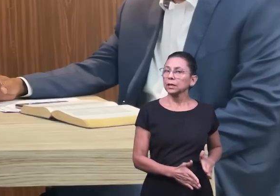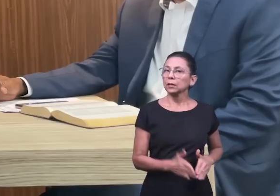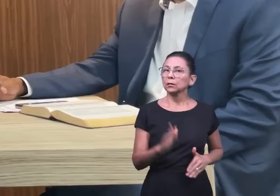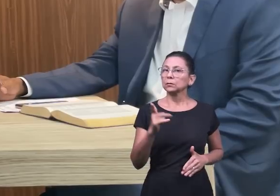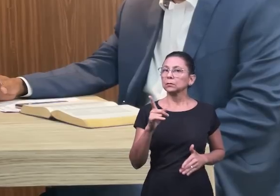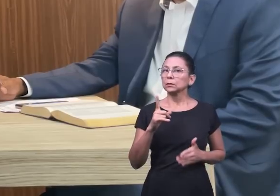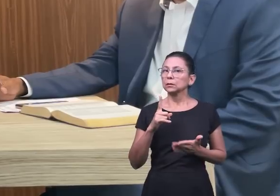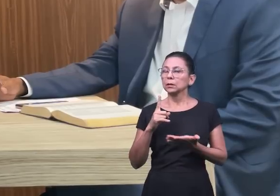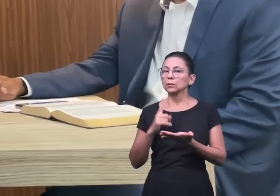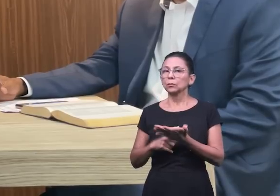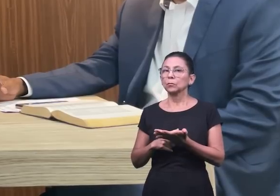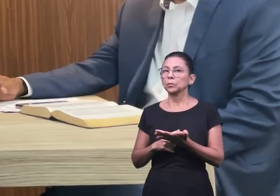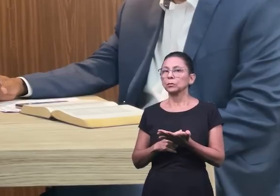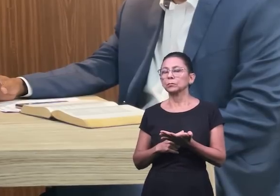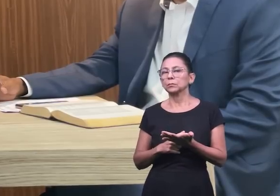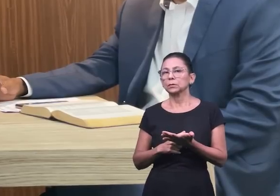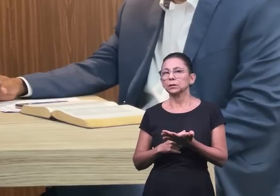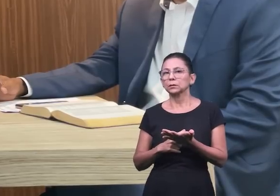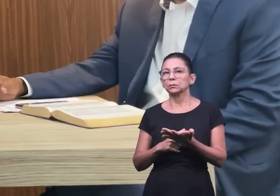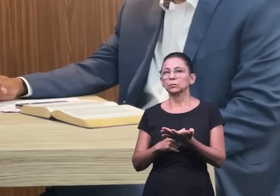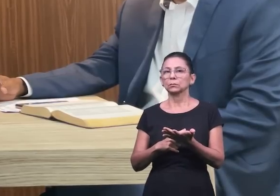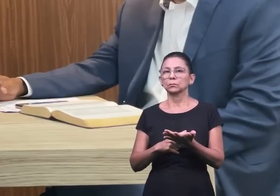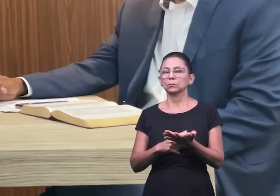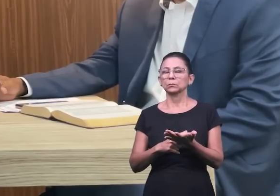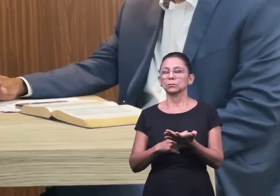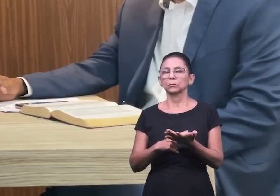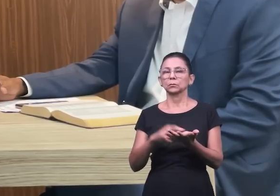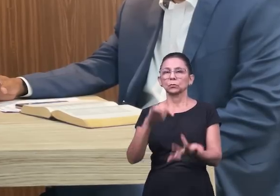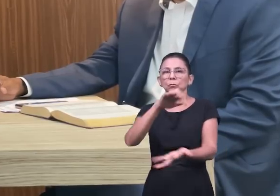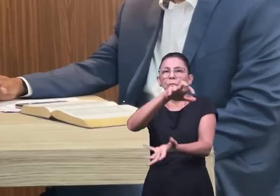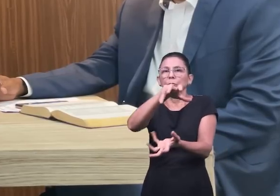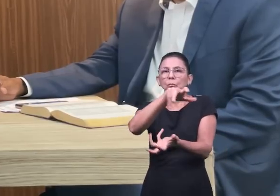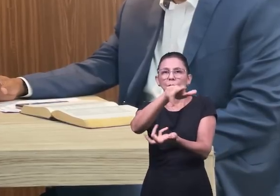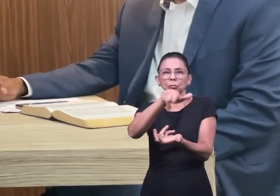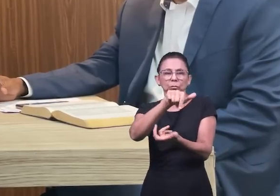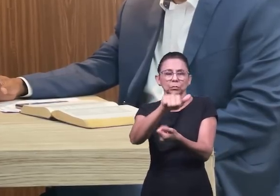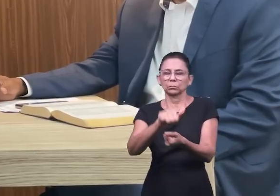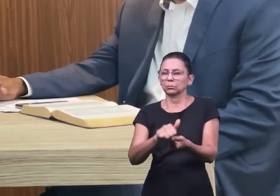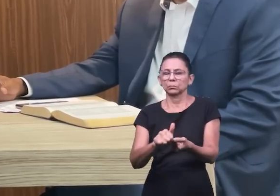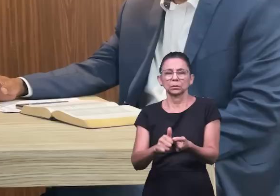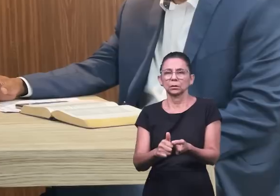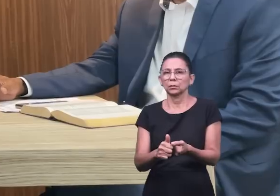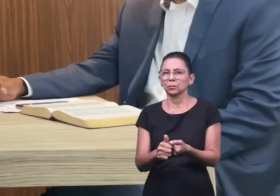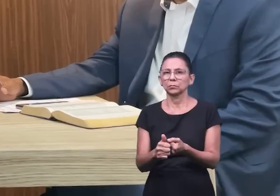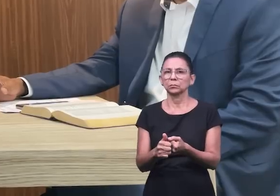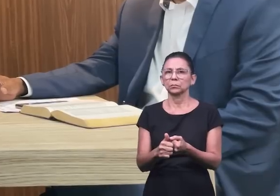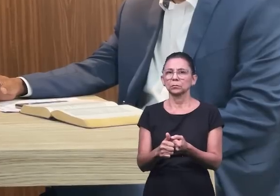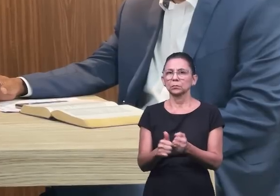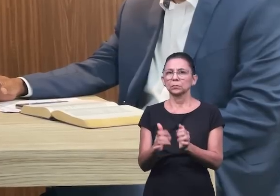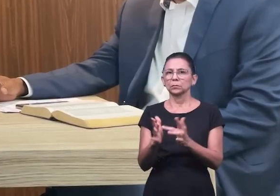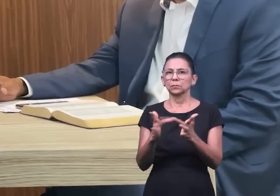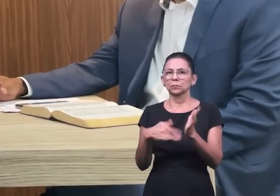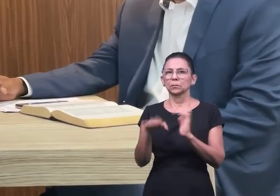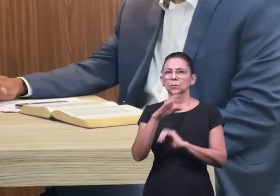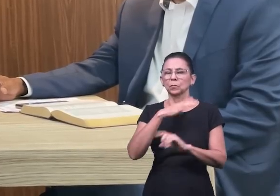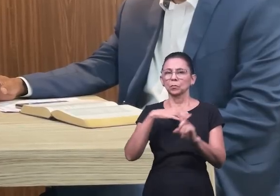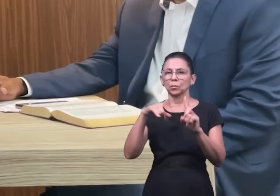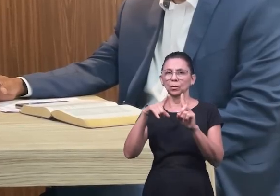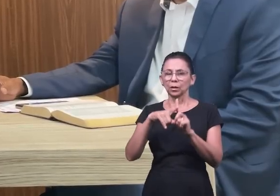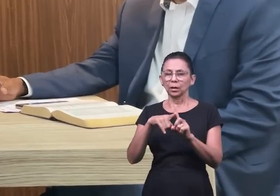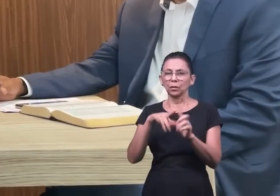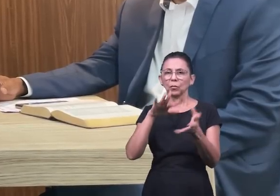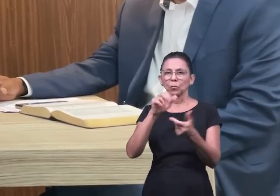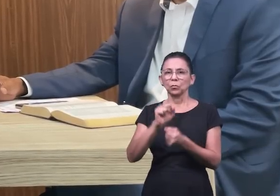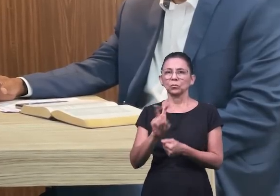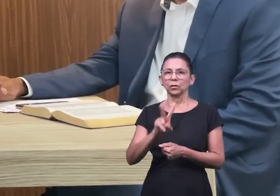tem compromisso com o mundo, com aqueles que não confessam a dependência e o sacrifício do Senhor Jesus. Nós gostaríamos só de destacar isso.